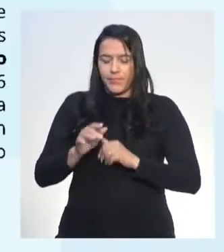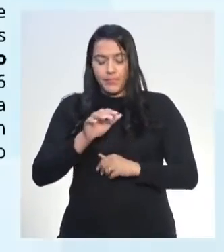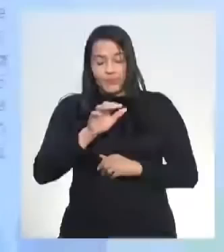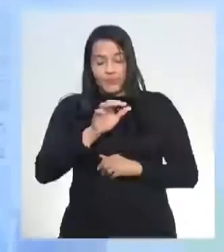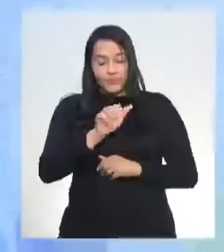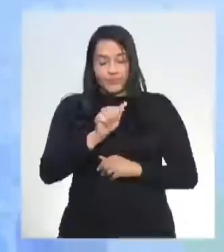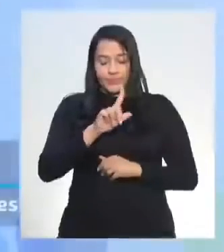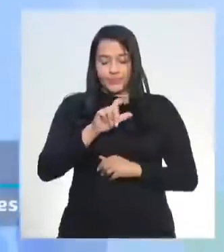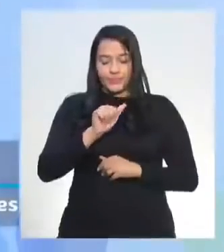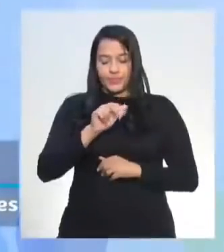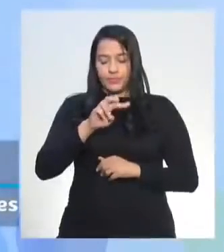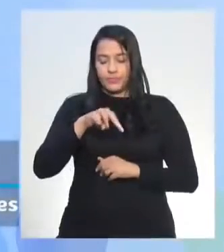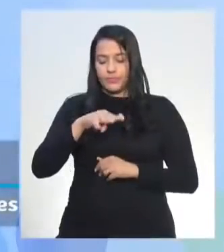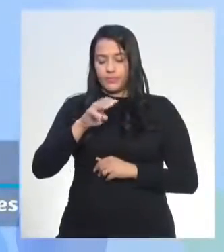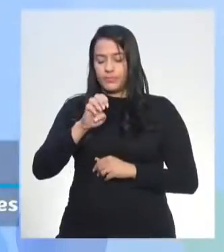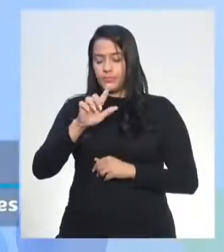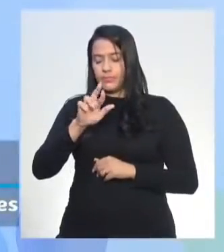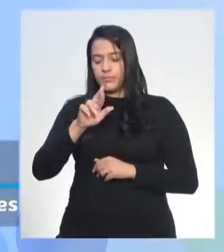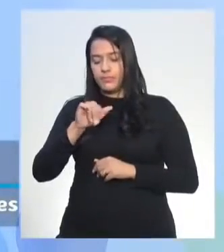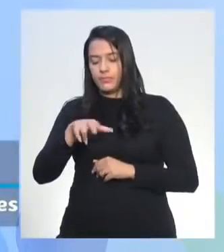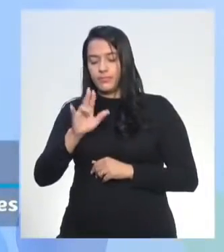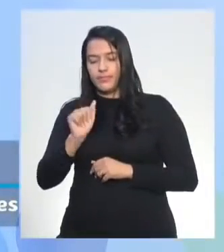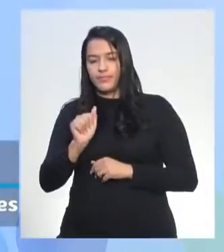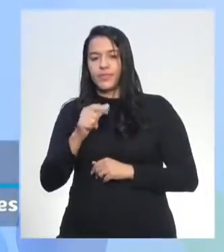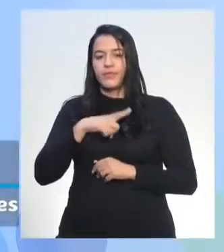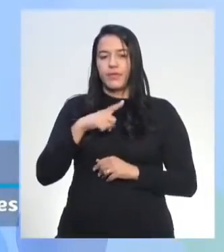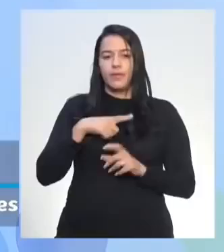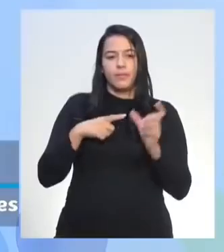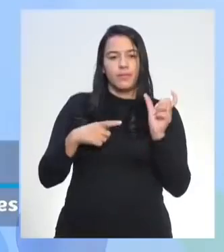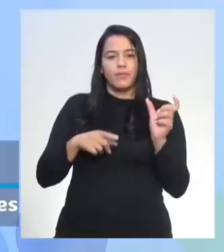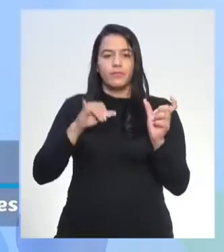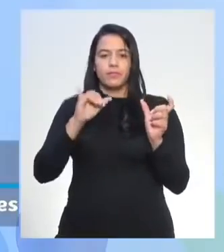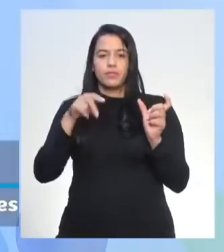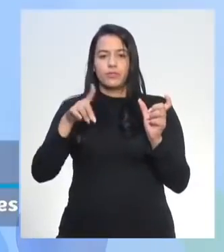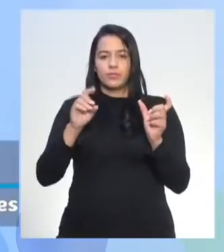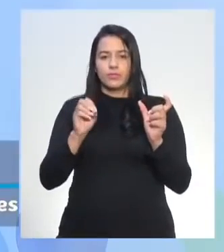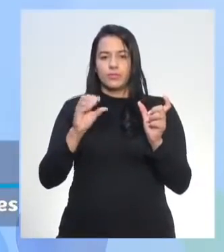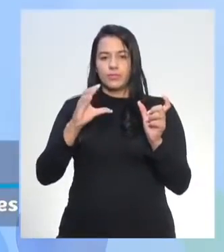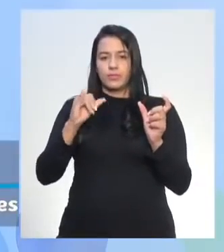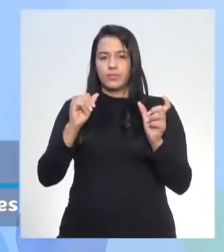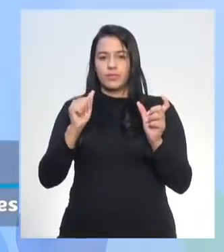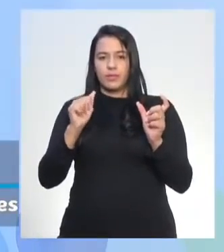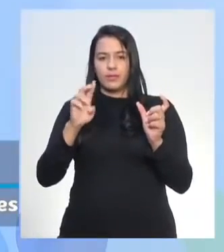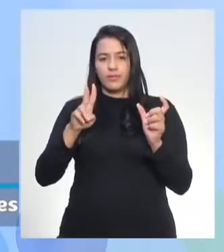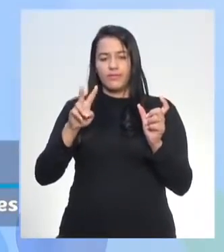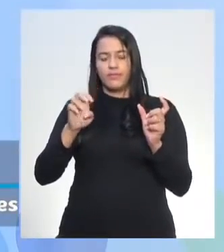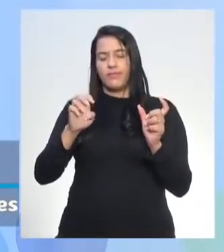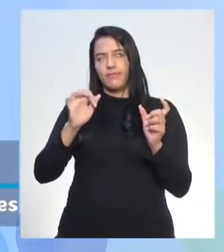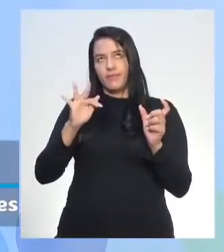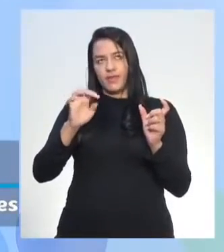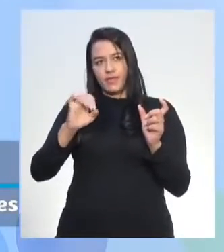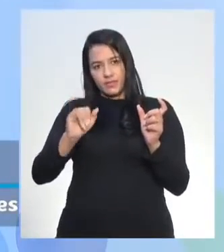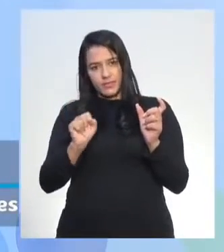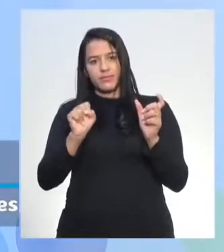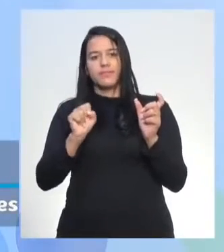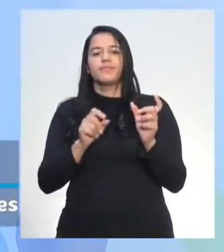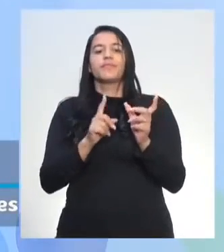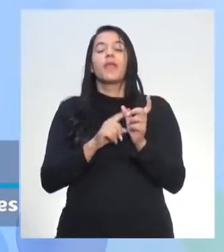da professora Sônia, indissociáveis. O aluno Gustavo, da professora Silvana, coloca